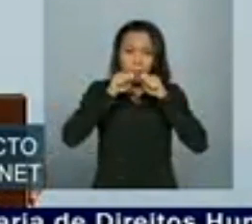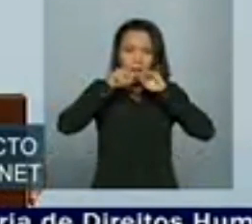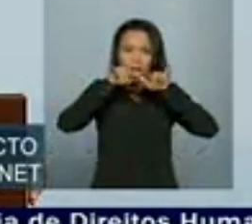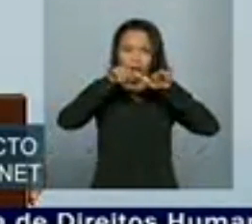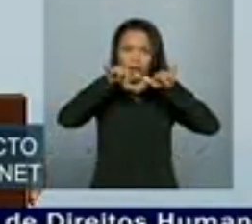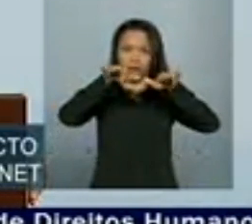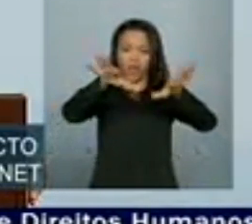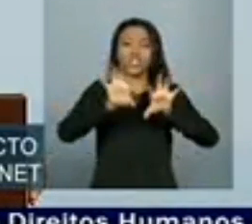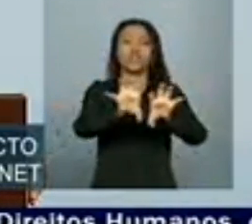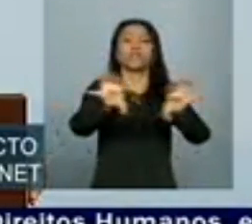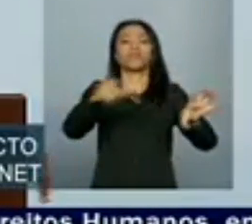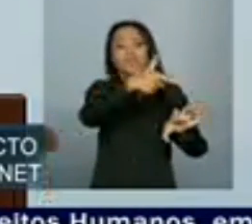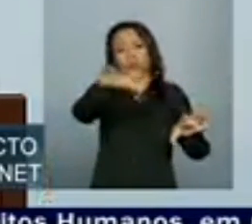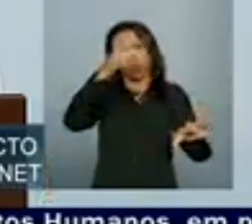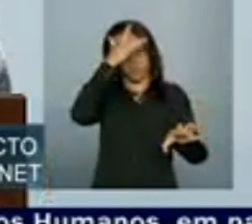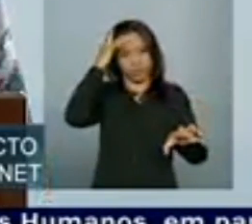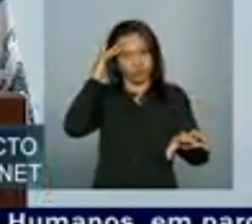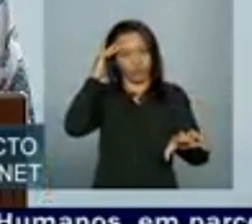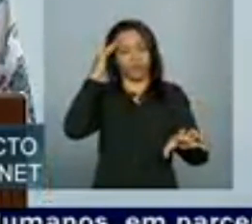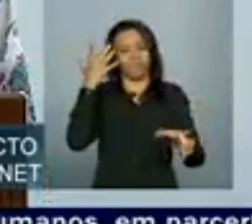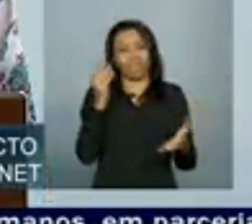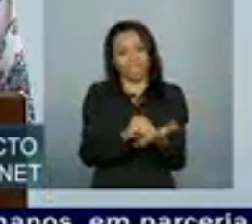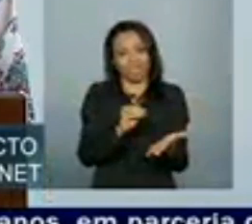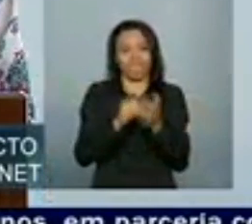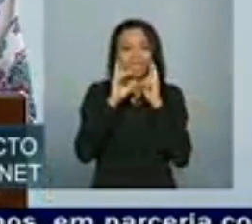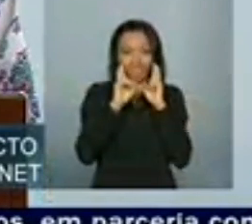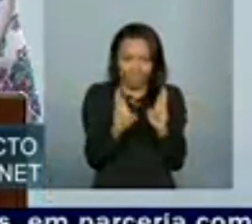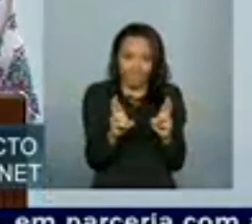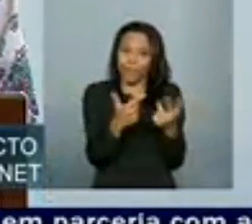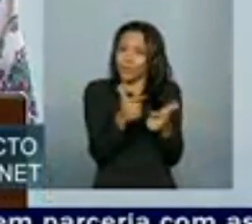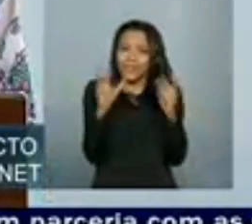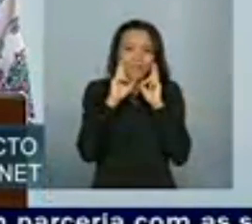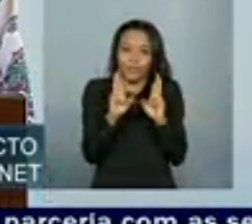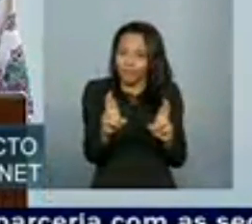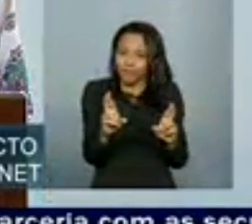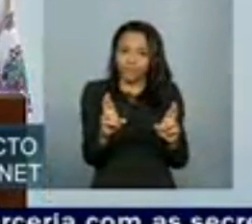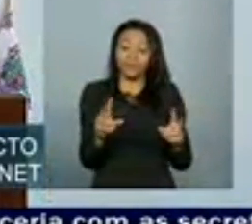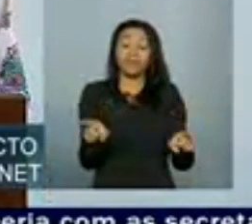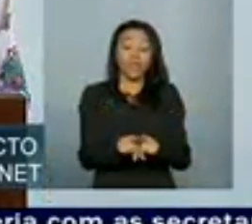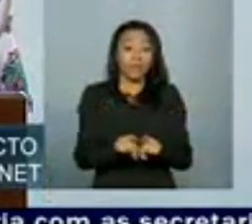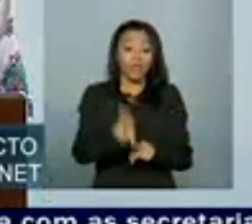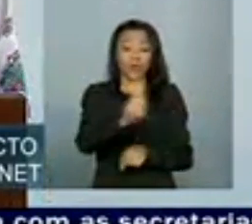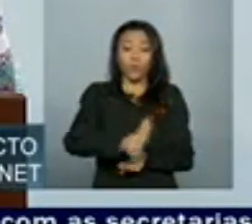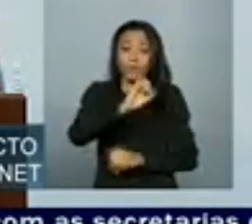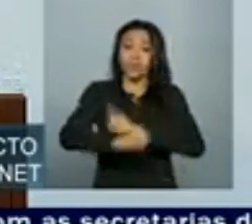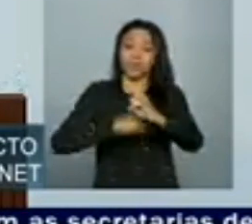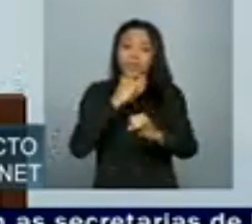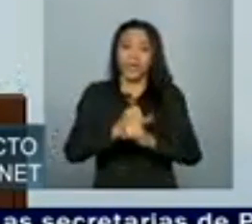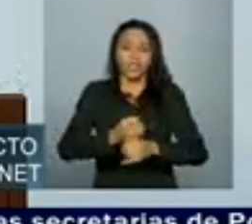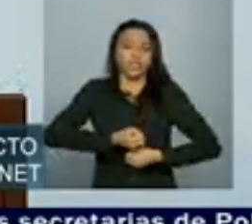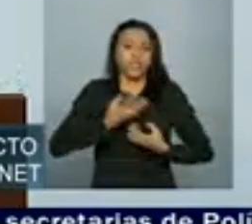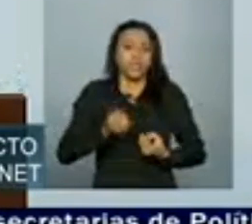dignidade de outras pessoas. Usam a extraordinária liberdade de expressão da internet